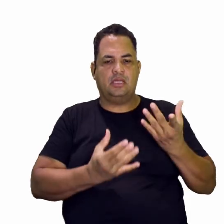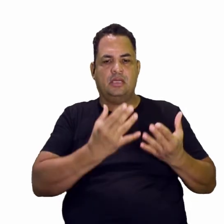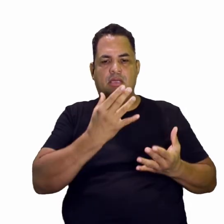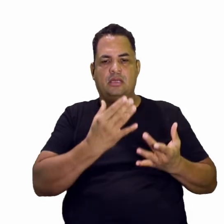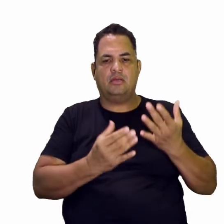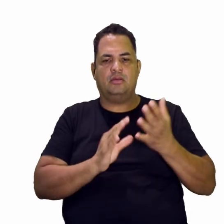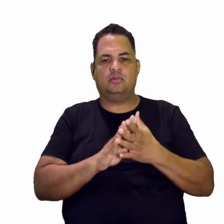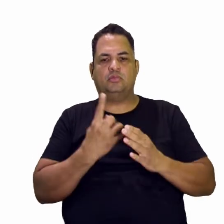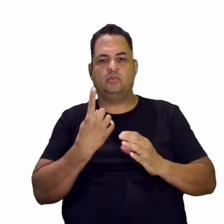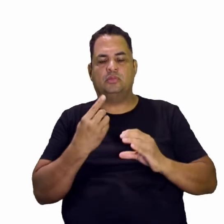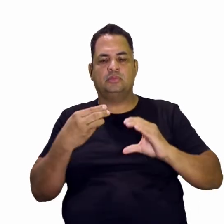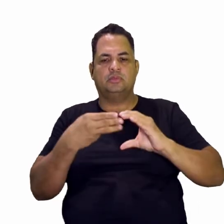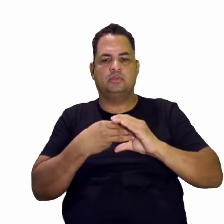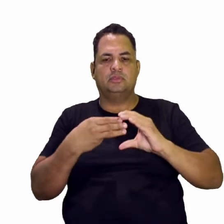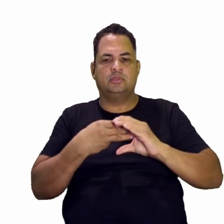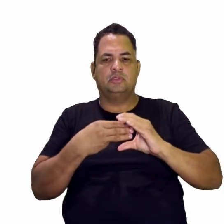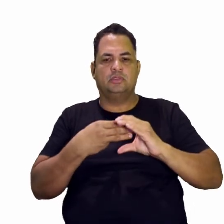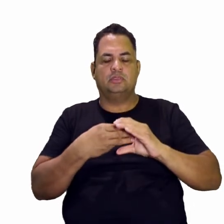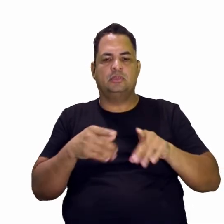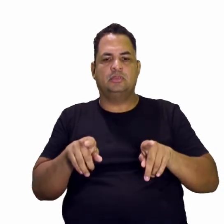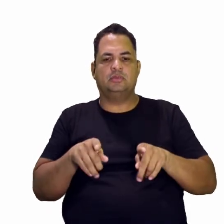também vai ter quem? Os